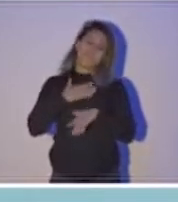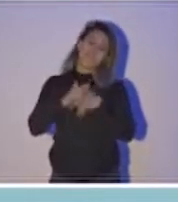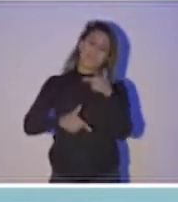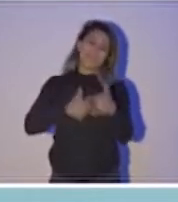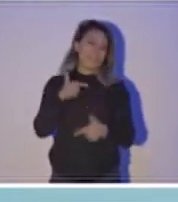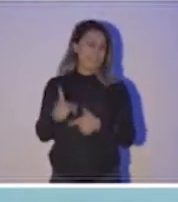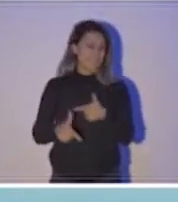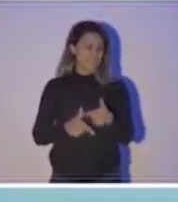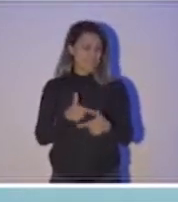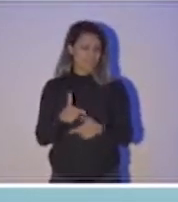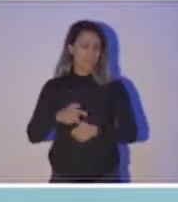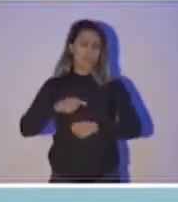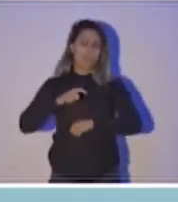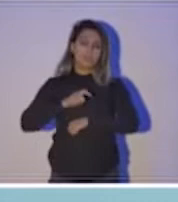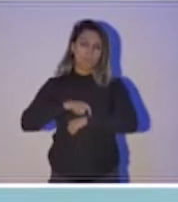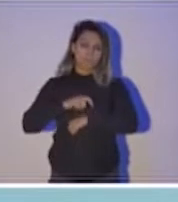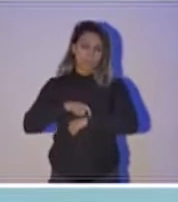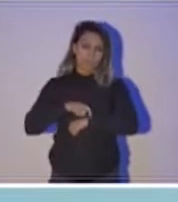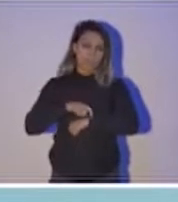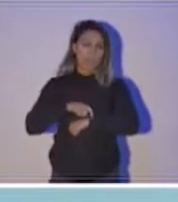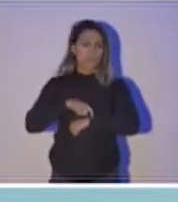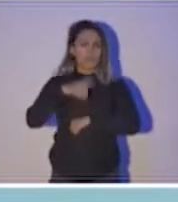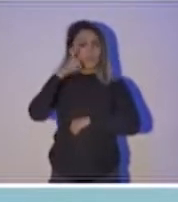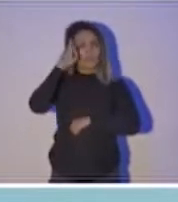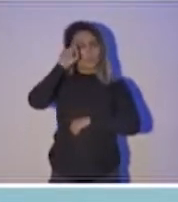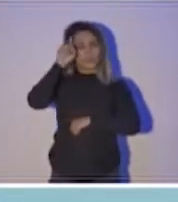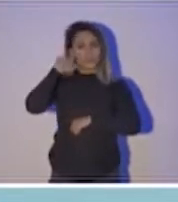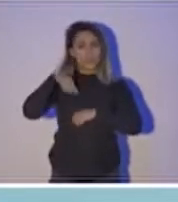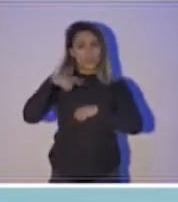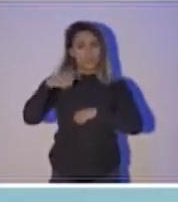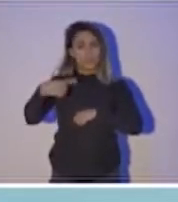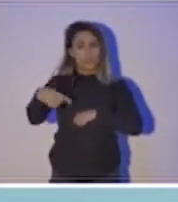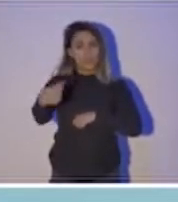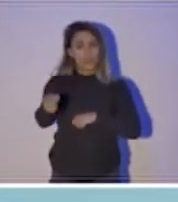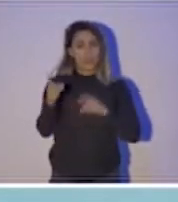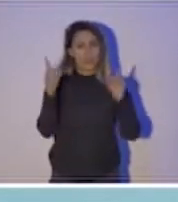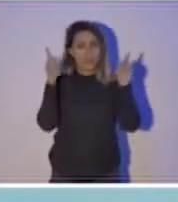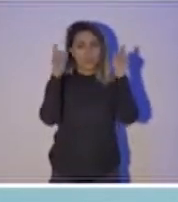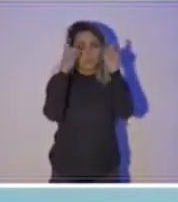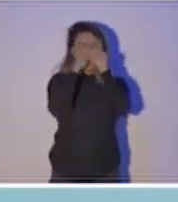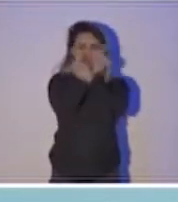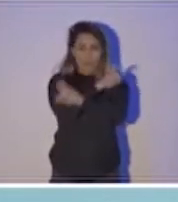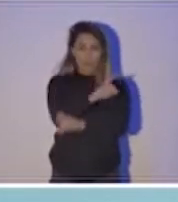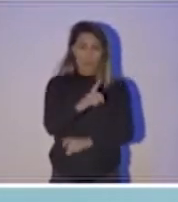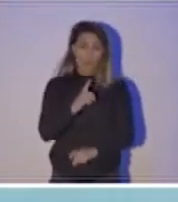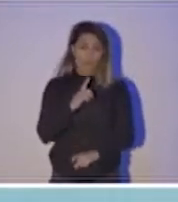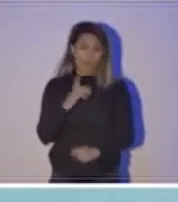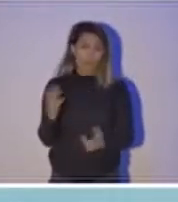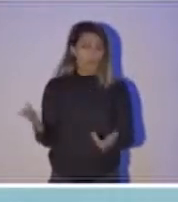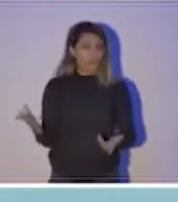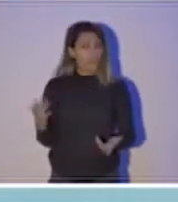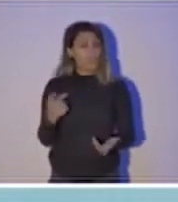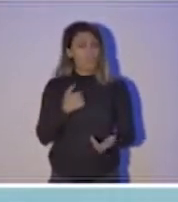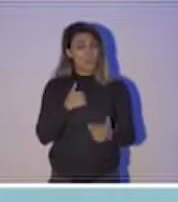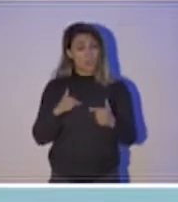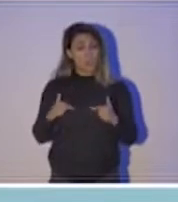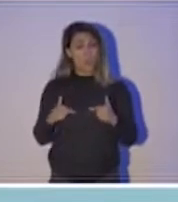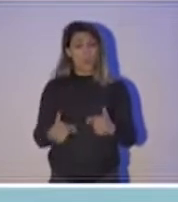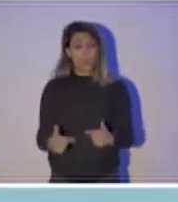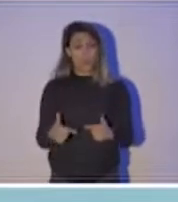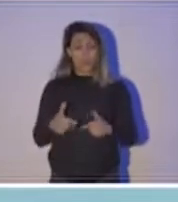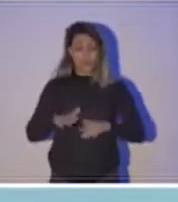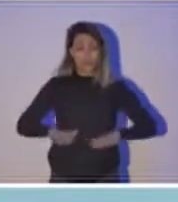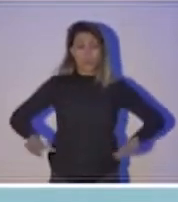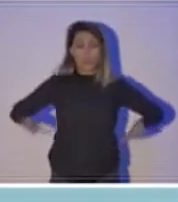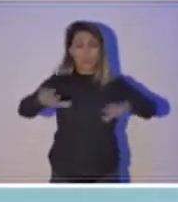dificuldade diária, é a Conectando Saberes, é a luta por este espaço onde o professor de escola pública encontra